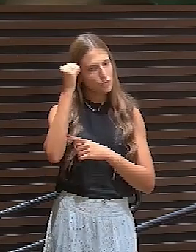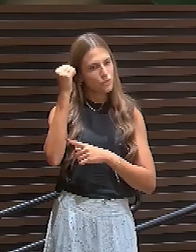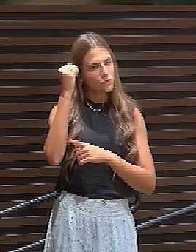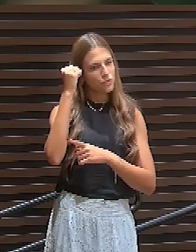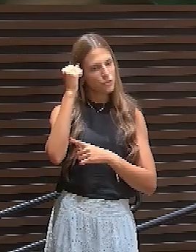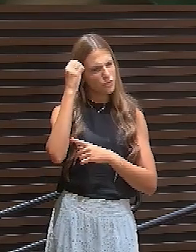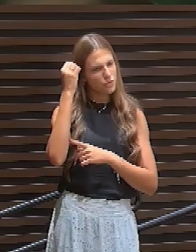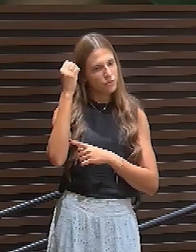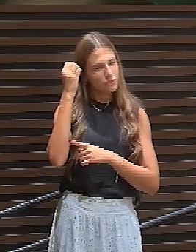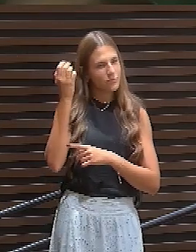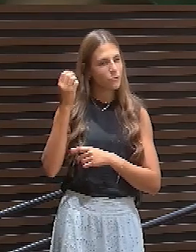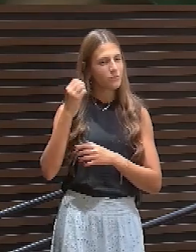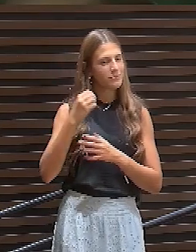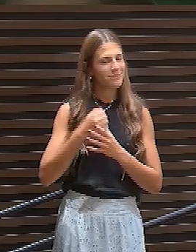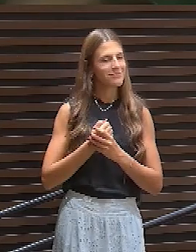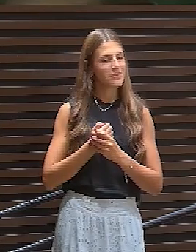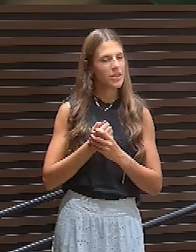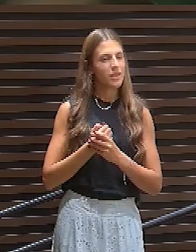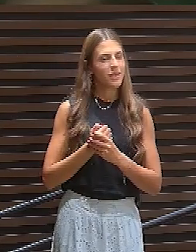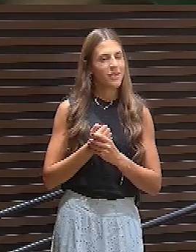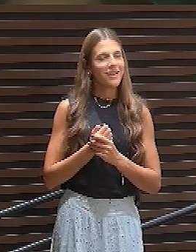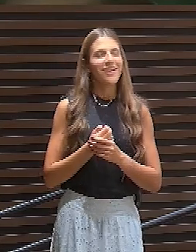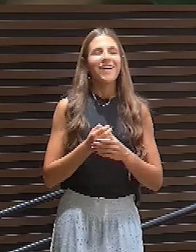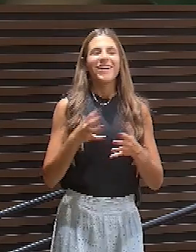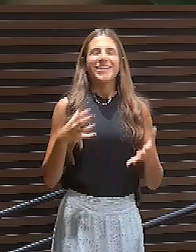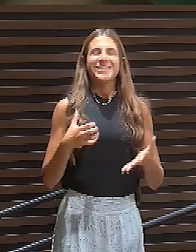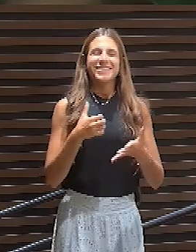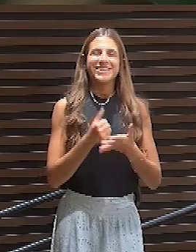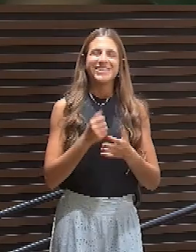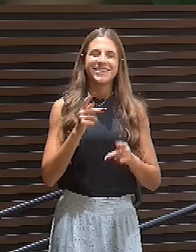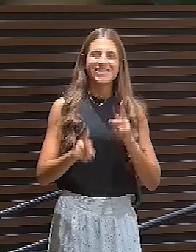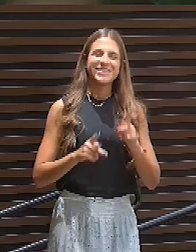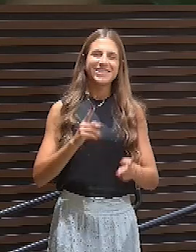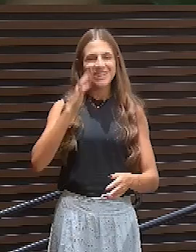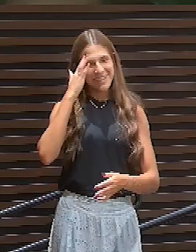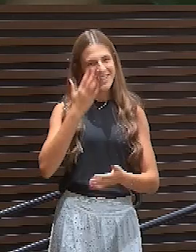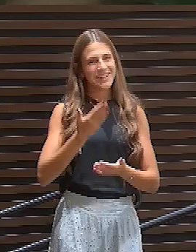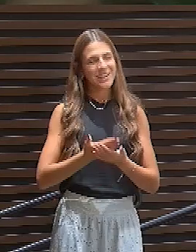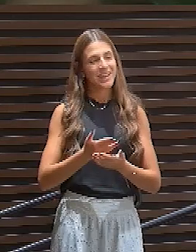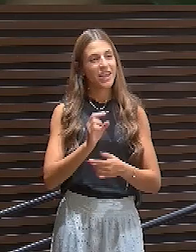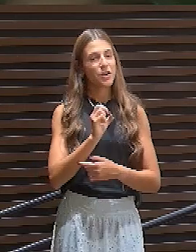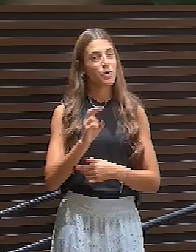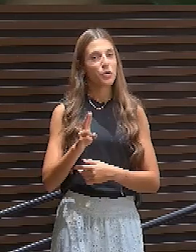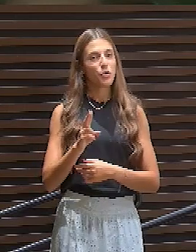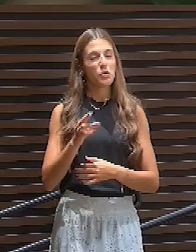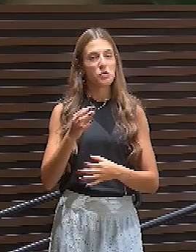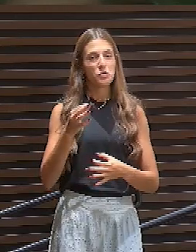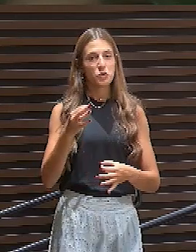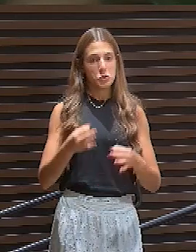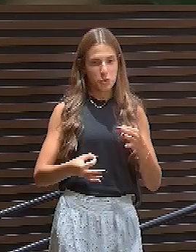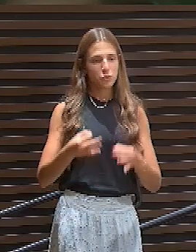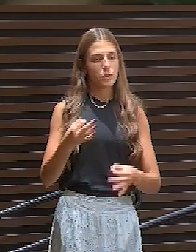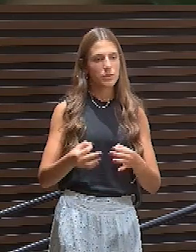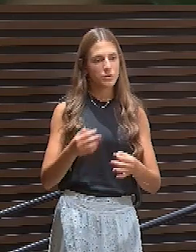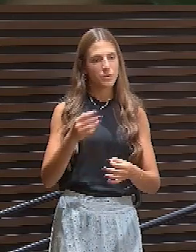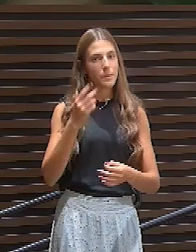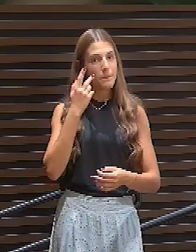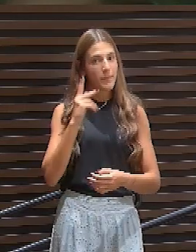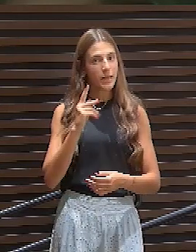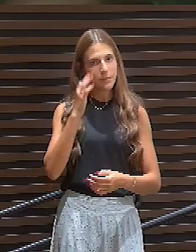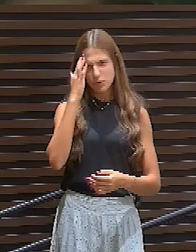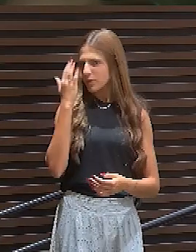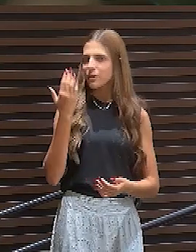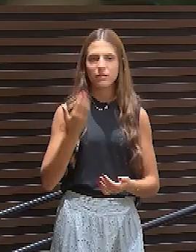a salvação daquele que crê, ou para juízo daquele que não crê. Absoluto.